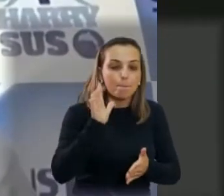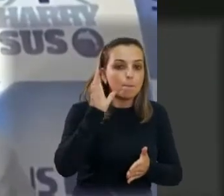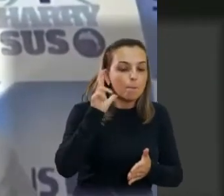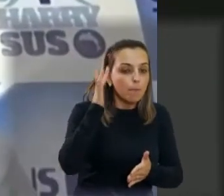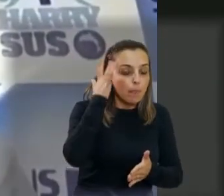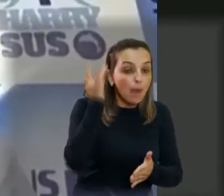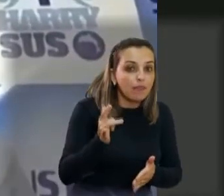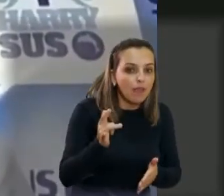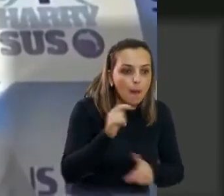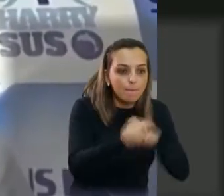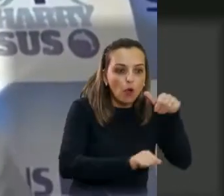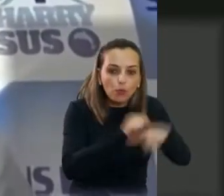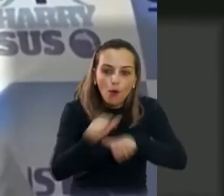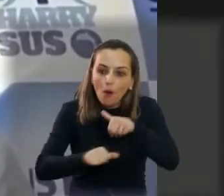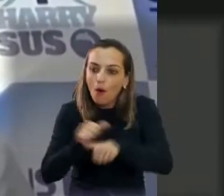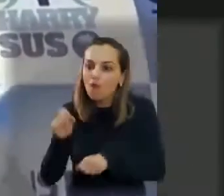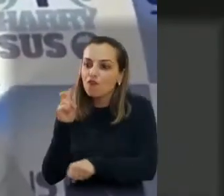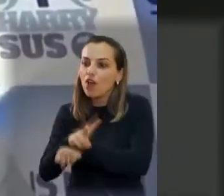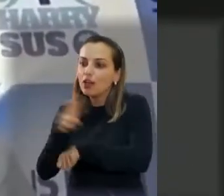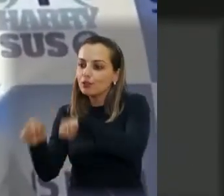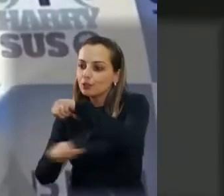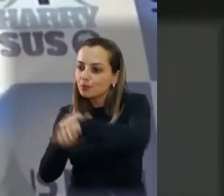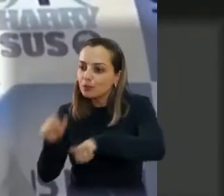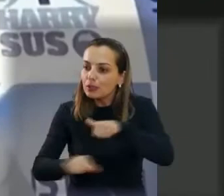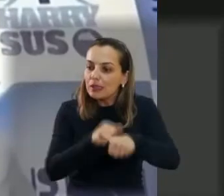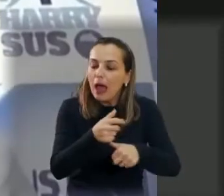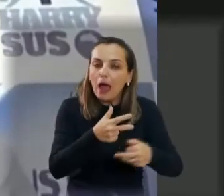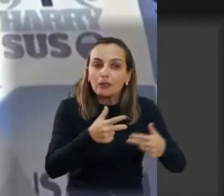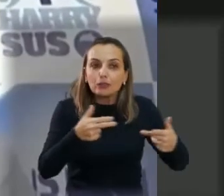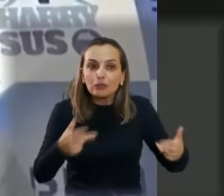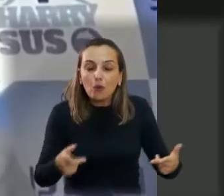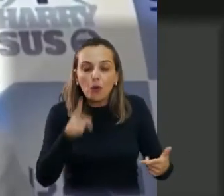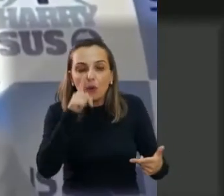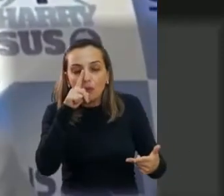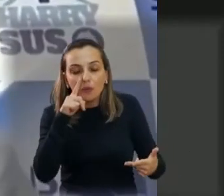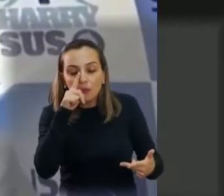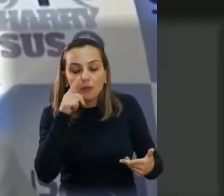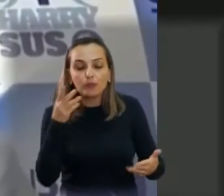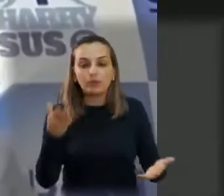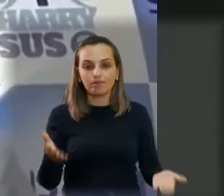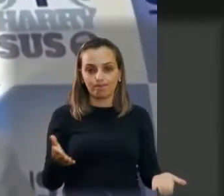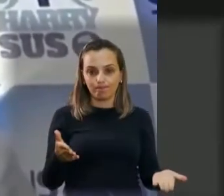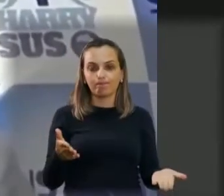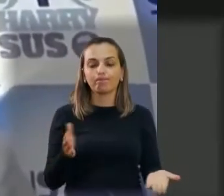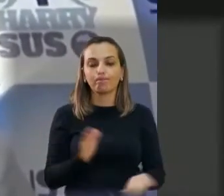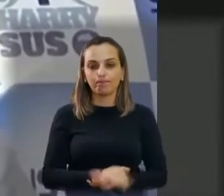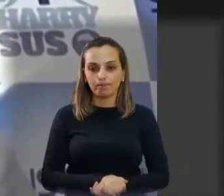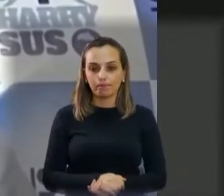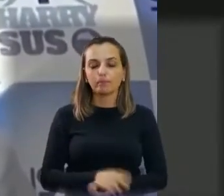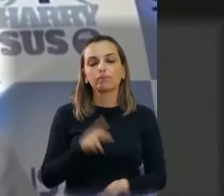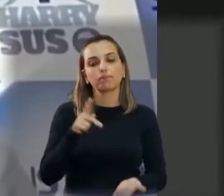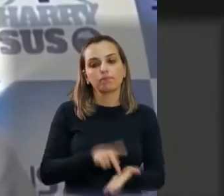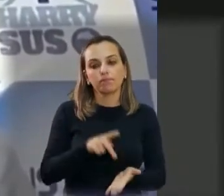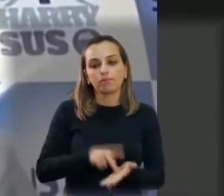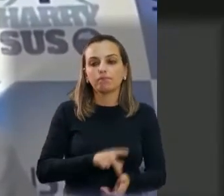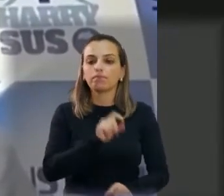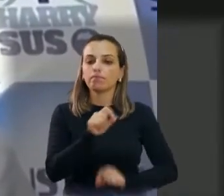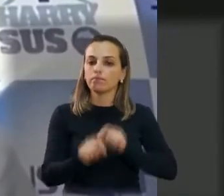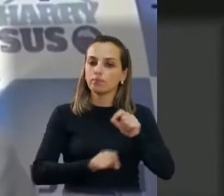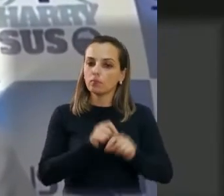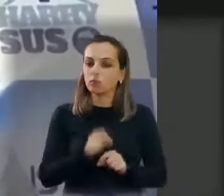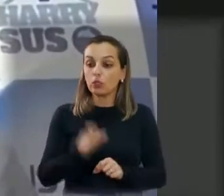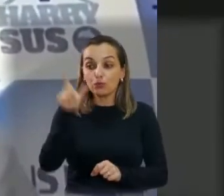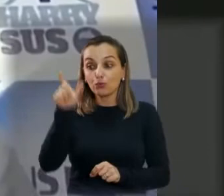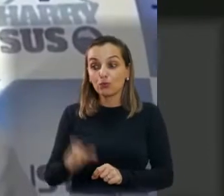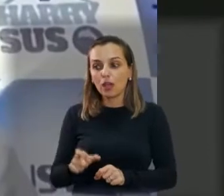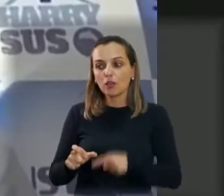uma outra variante, já tem um outro quadro mais grave. Então, realmente, alguém